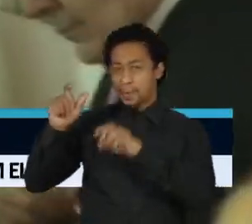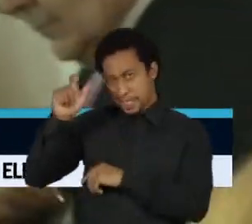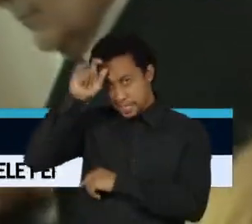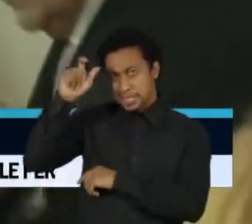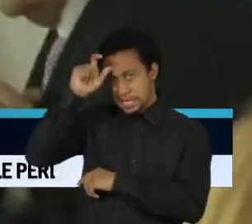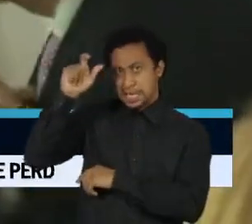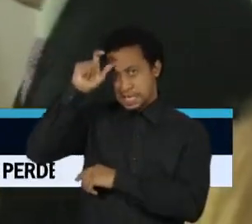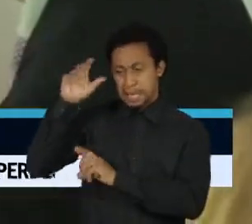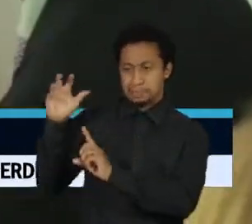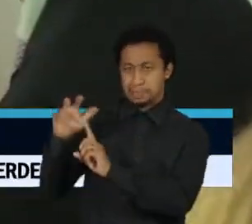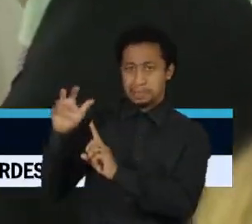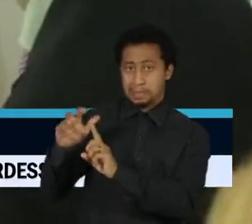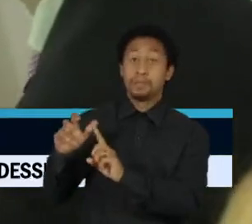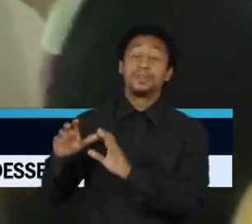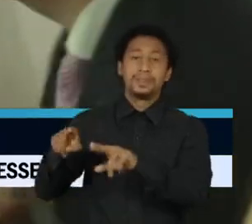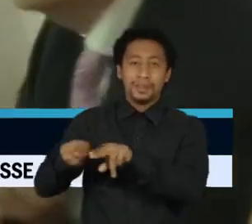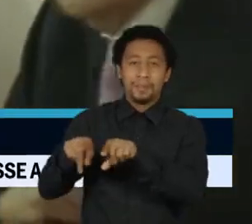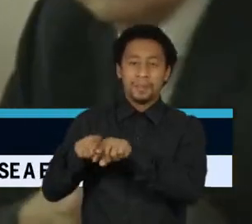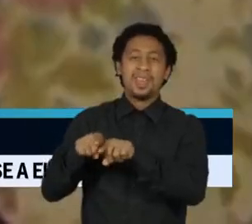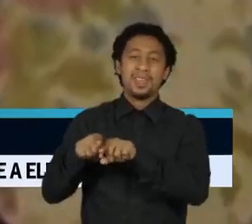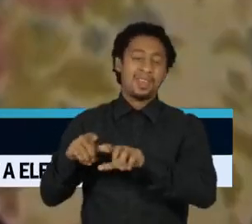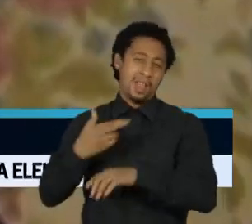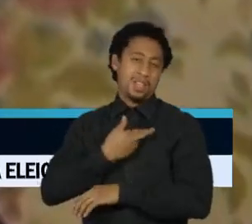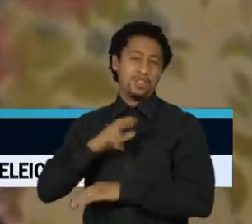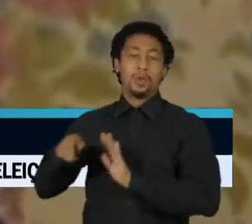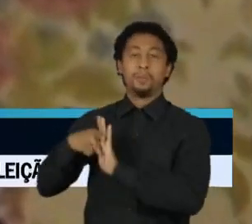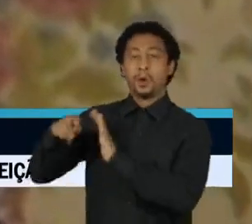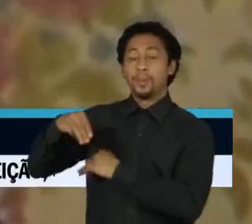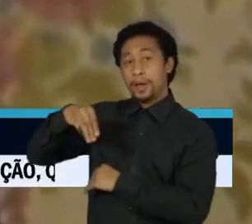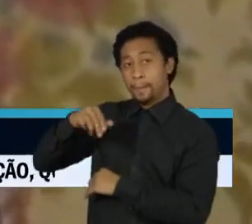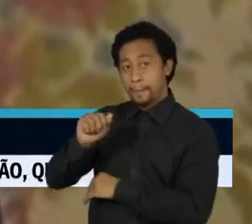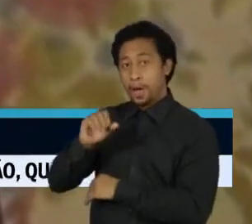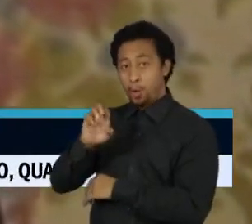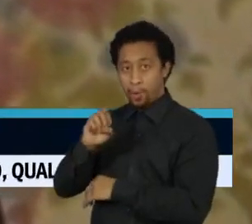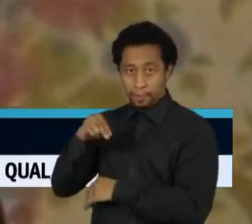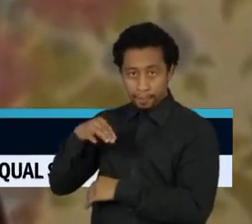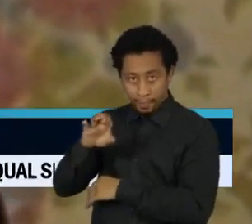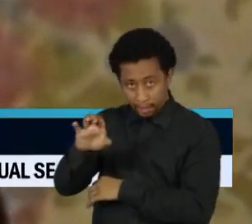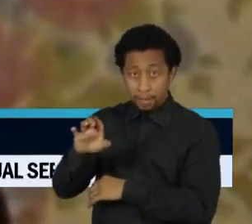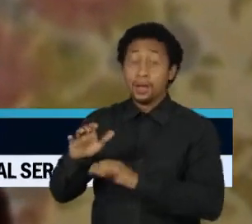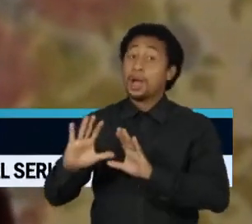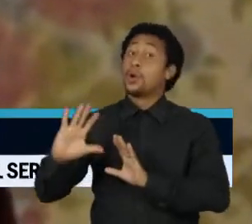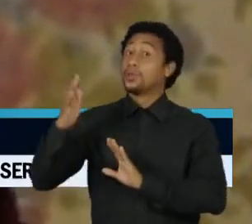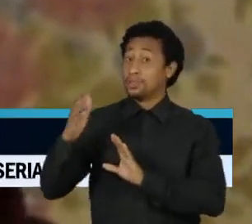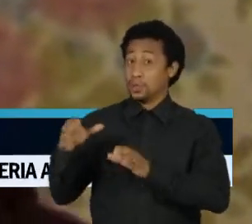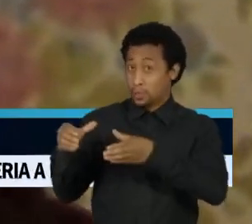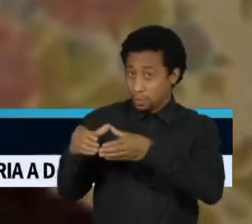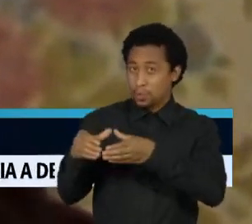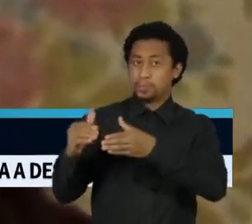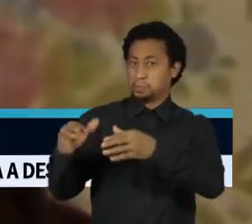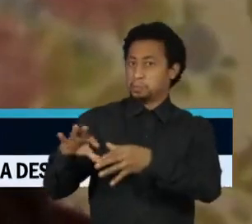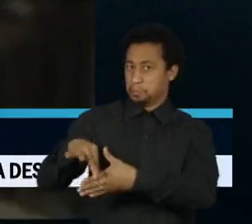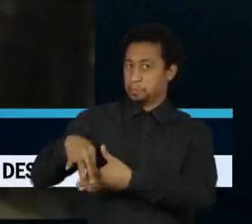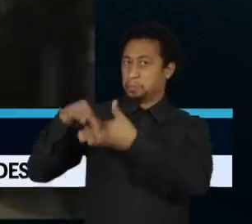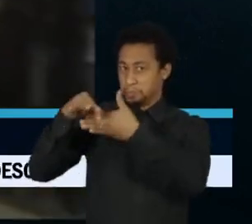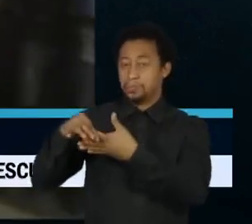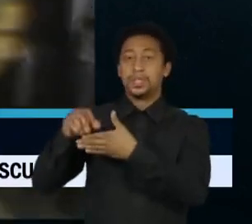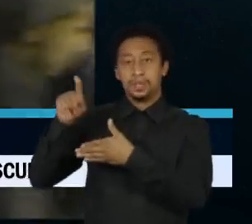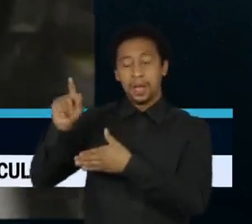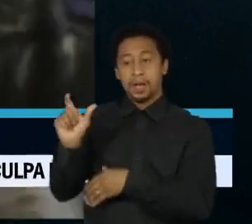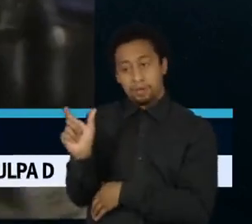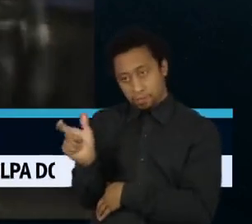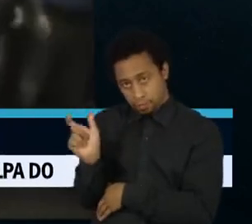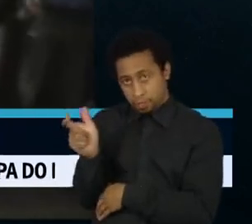comunidade muçulmana consideraram a obra blasfema na época o Aiatolá Khomeini maior autoridade do Irã